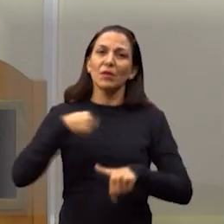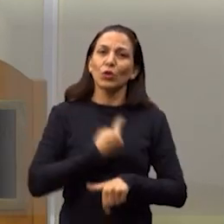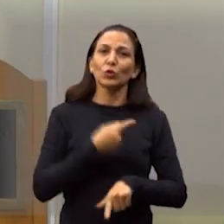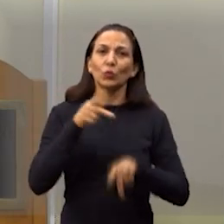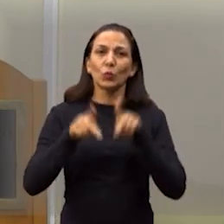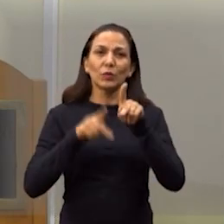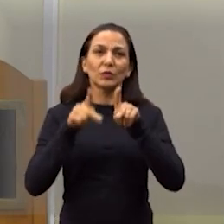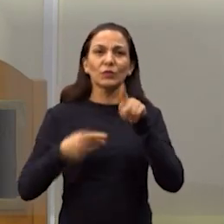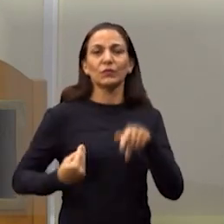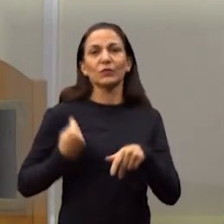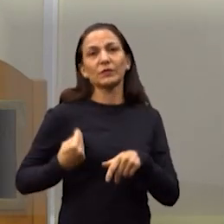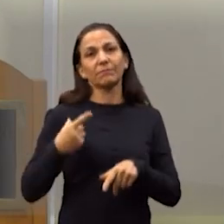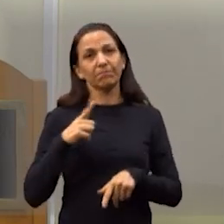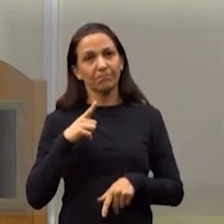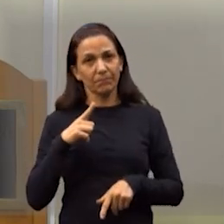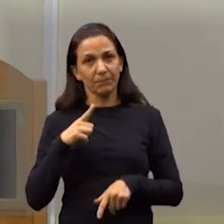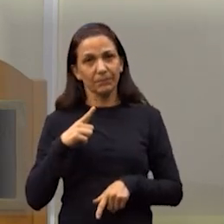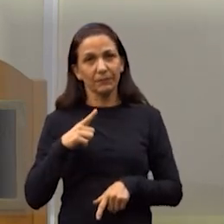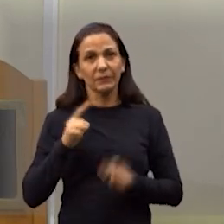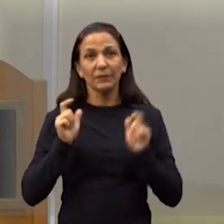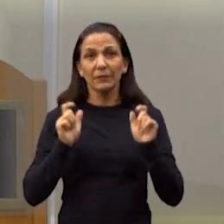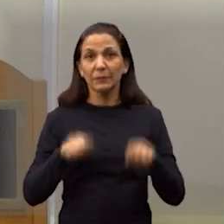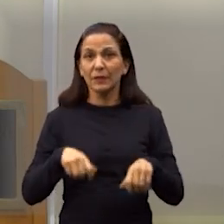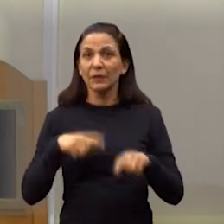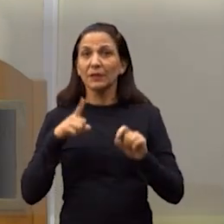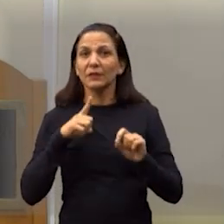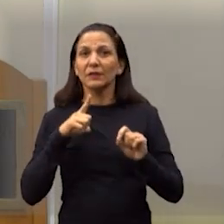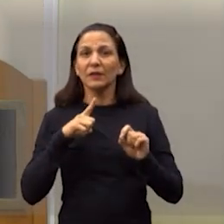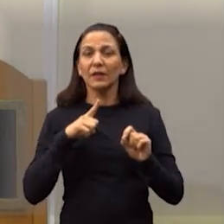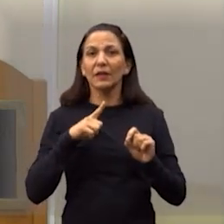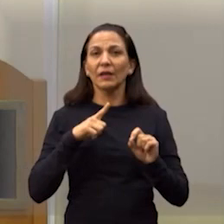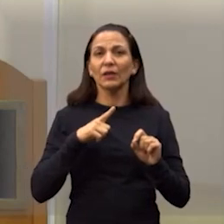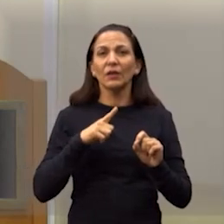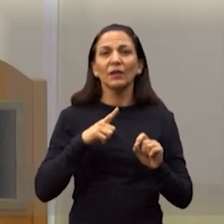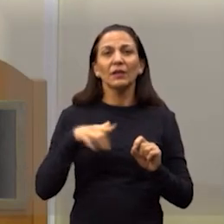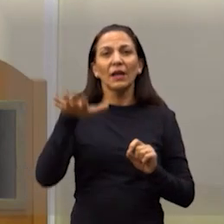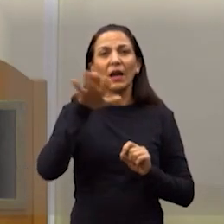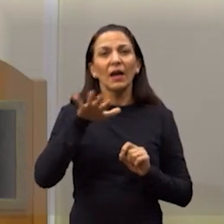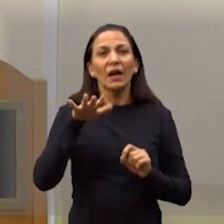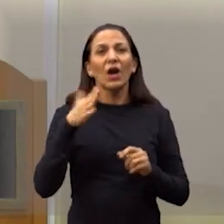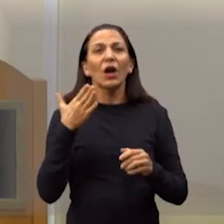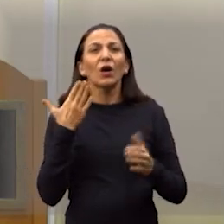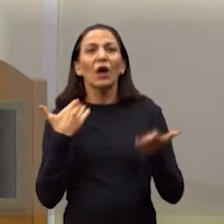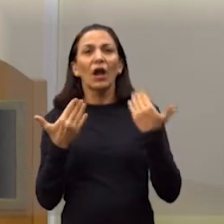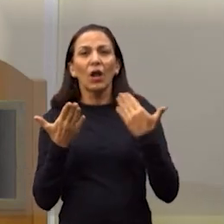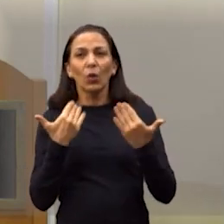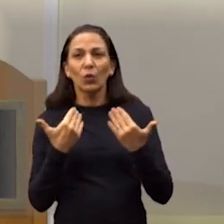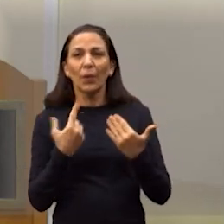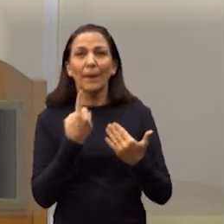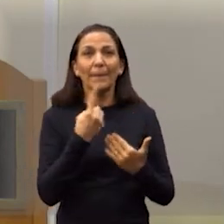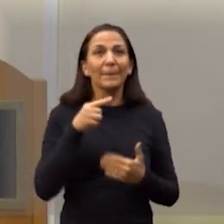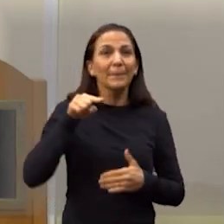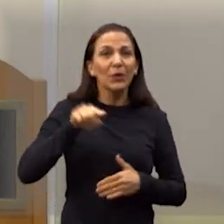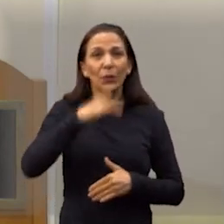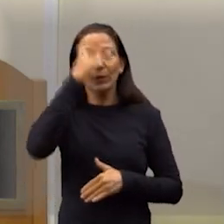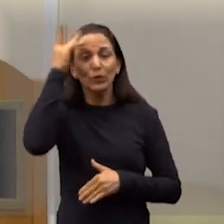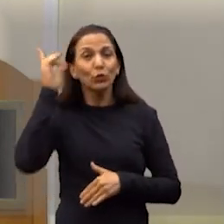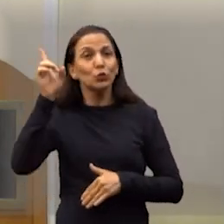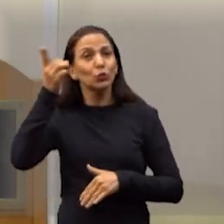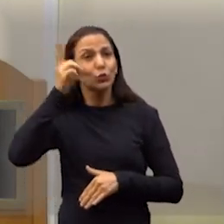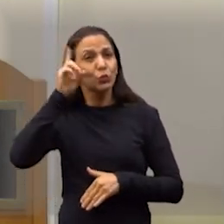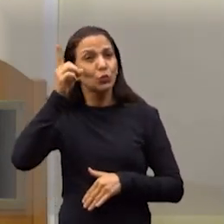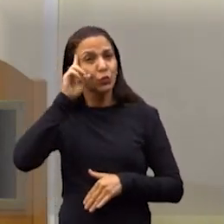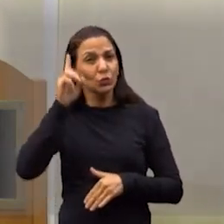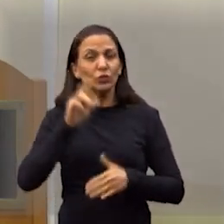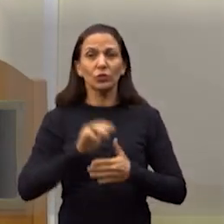população atualmente o parque tem capacidade para receber durante o verão cerca de mil pessoas dia nos